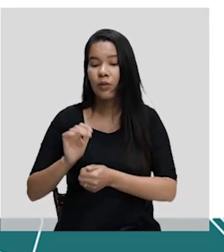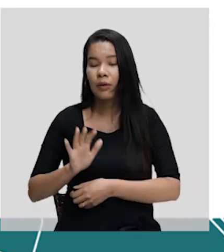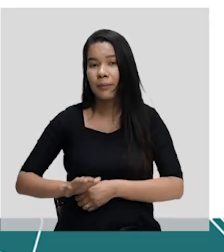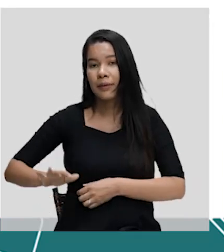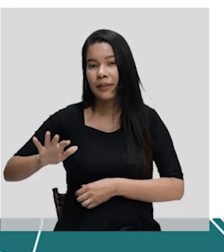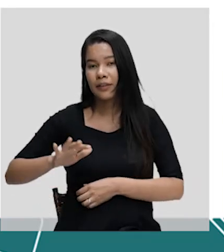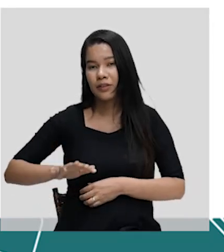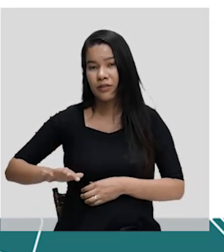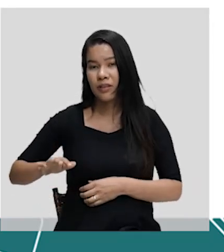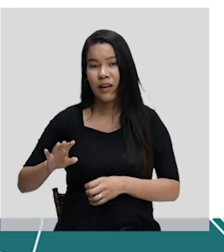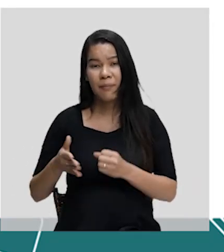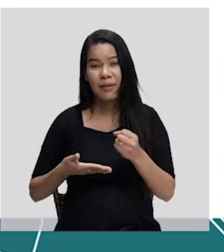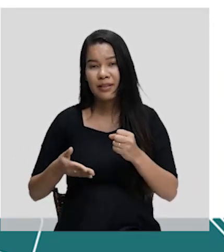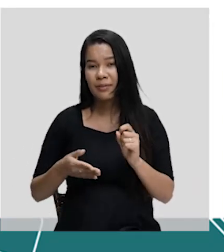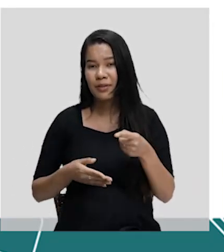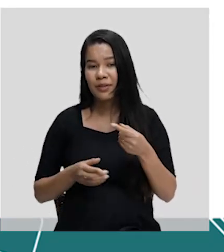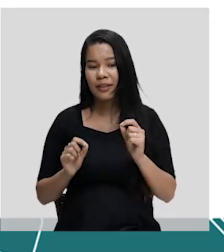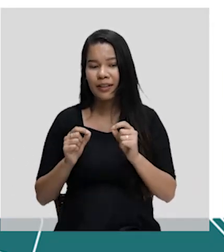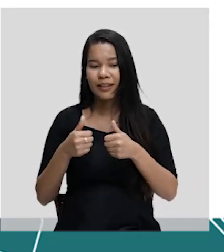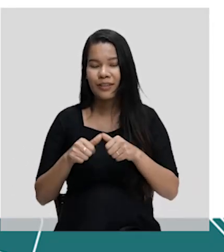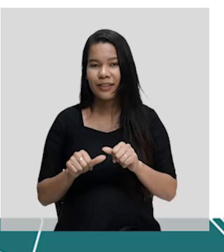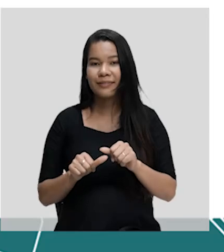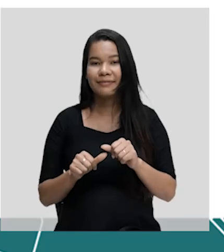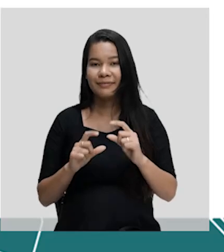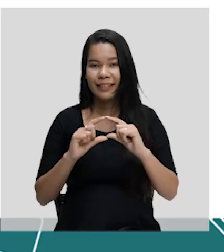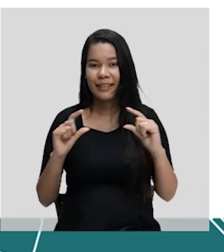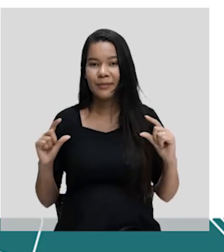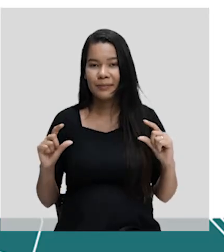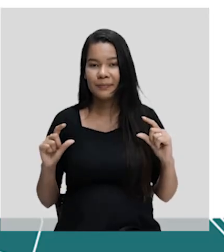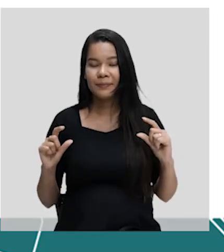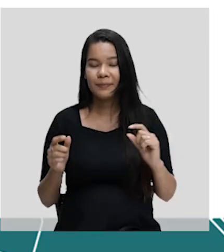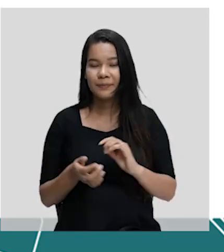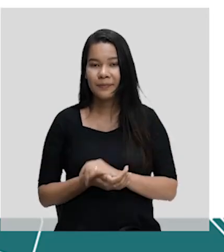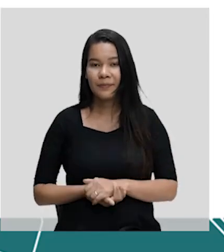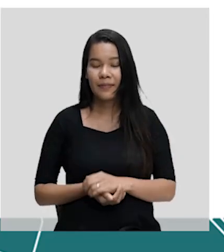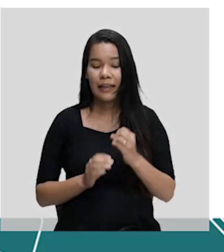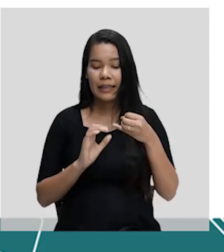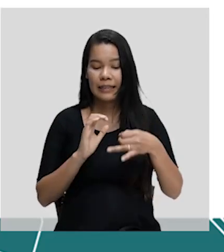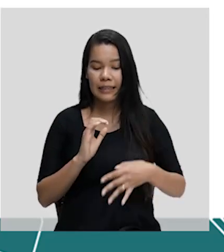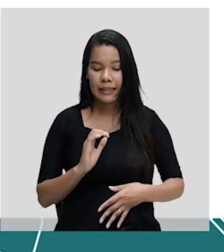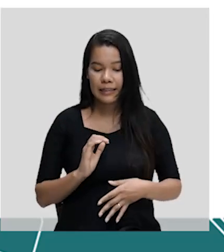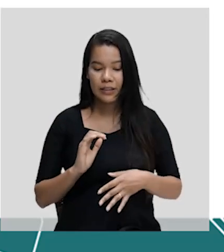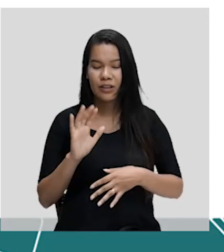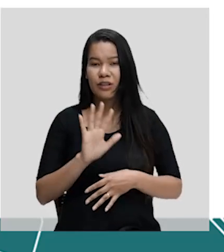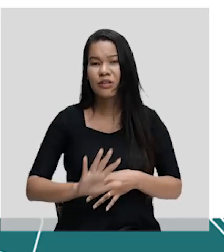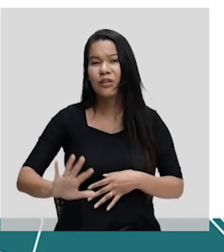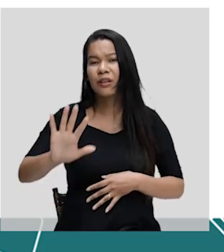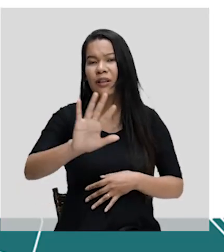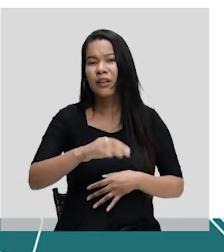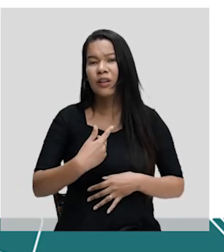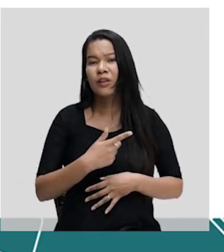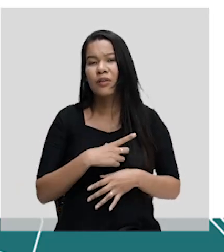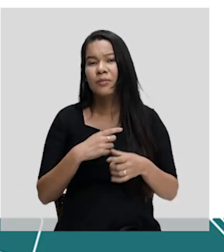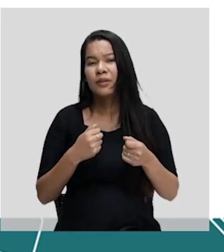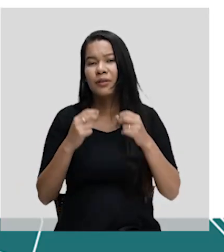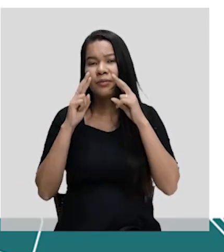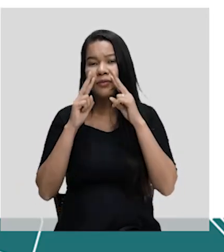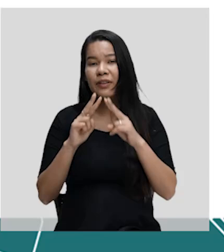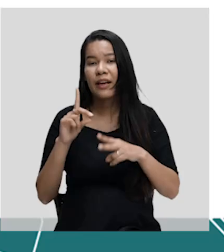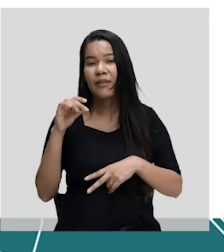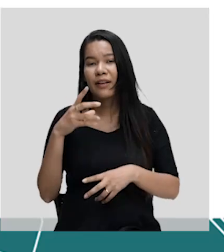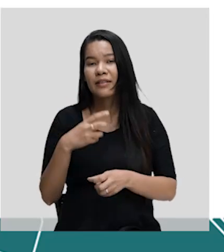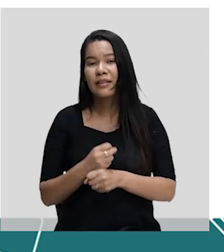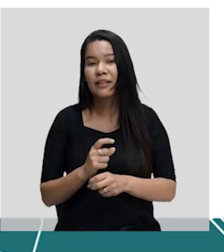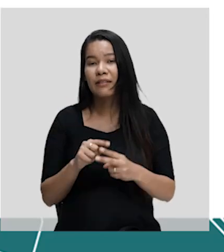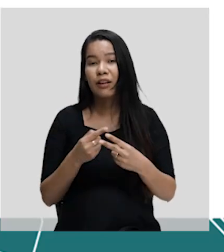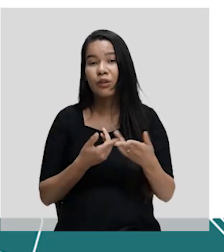ambiente. Basicamente é isso que está aqui, tá, pessoal? O fenótipo, as características externas que nós podemos ver, é resultado dessas